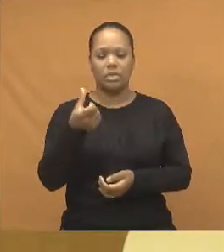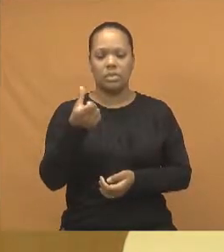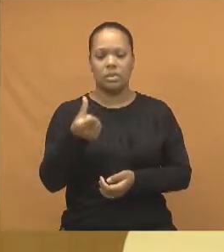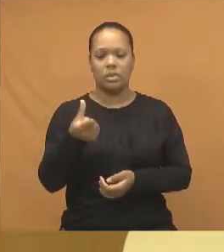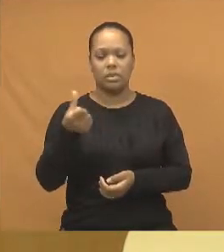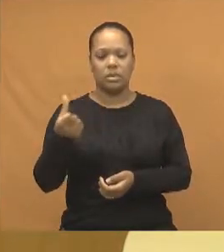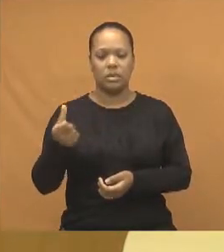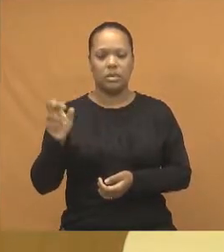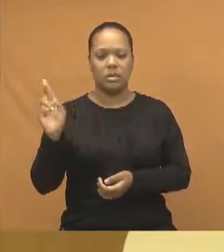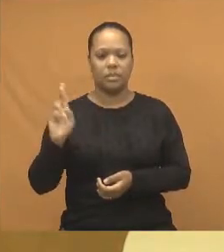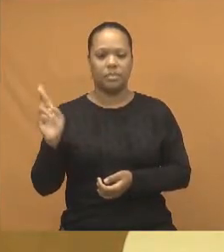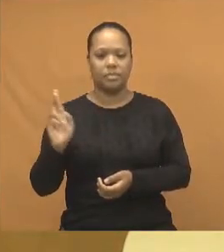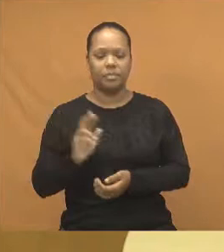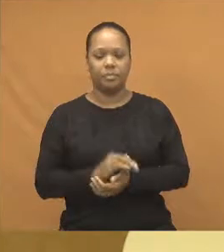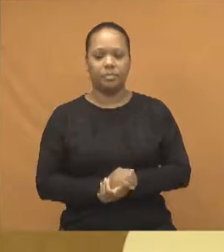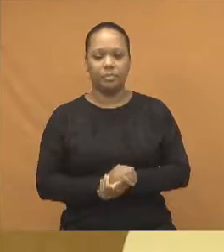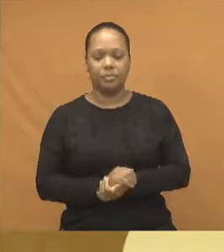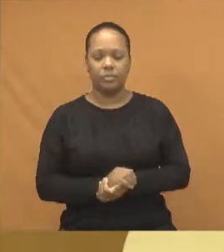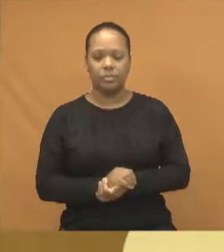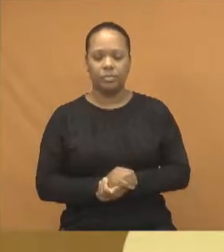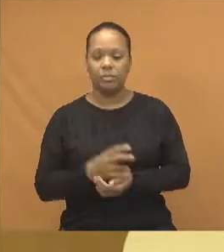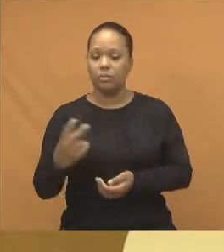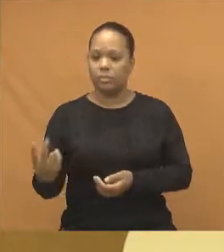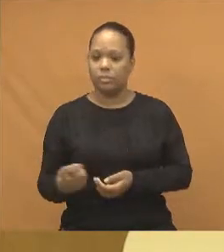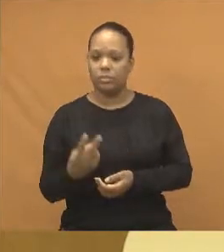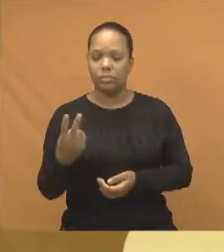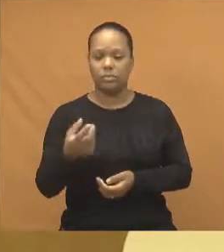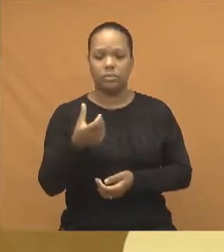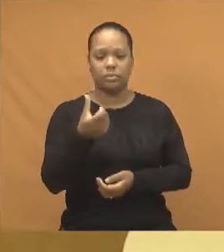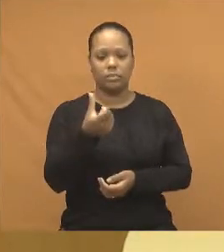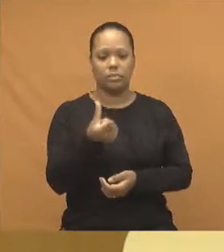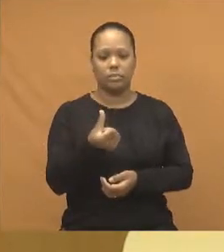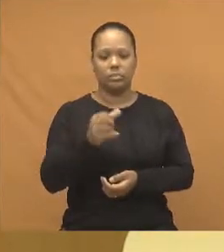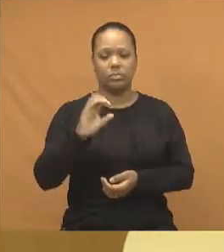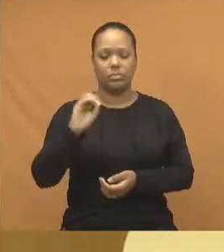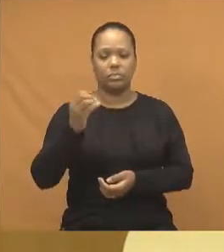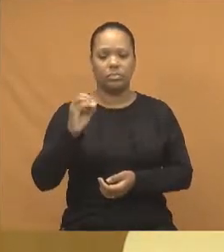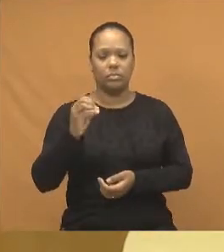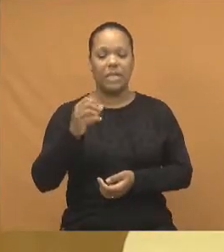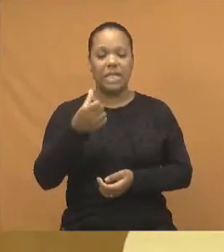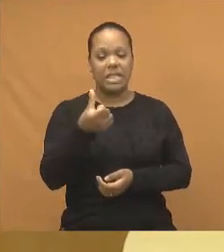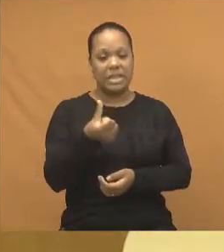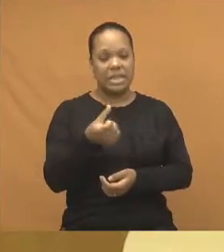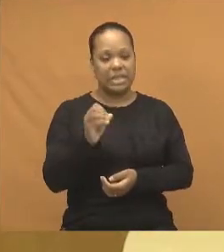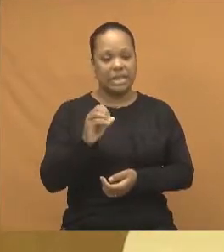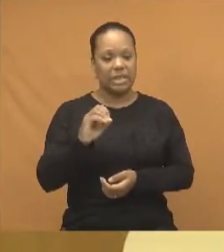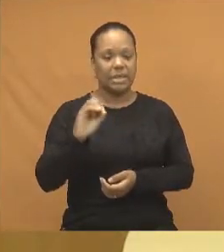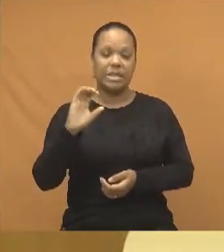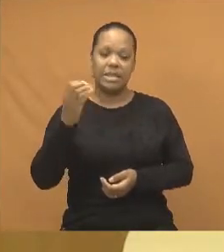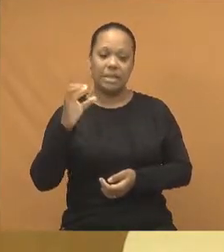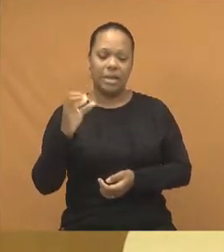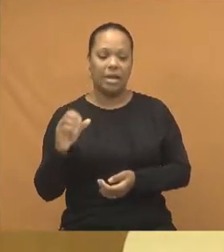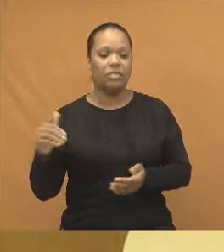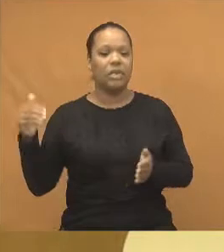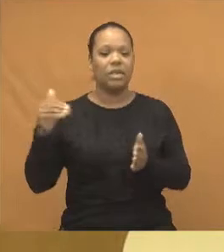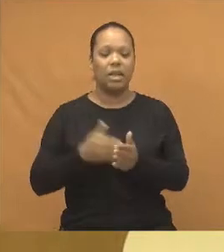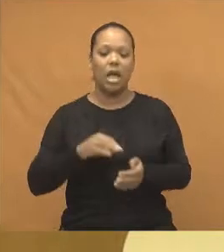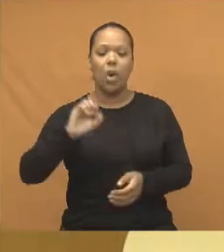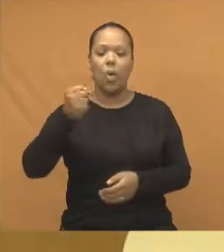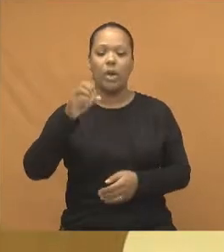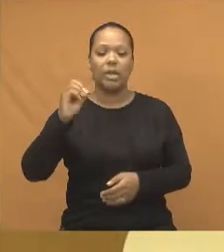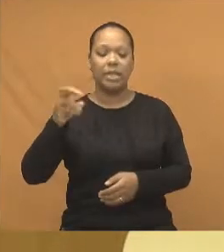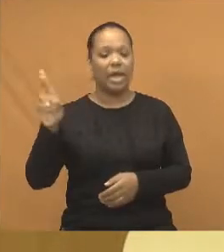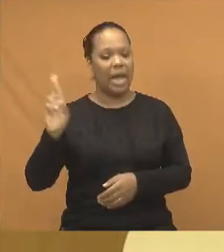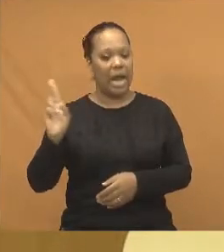3,66. E o valor dos exames ele varia de 60 centavos a R$ 80. Então, a minha preocupação,